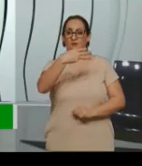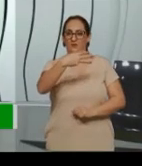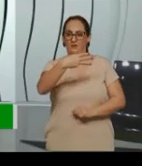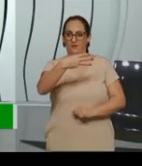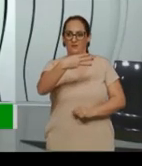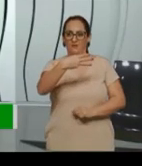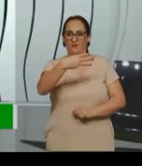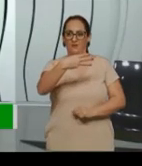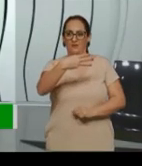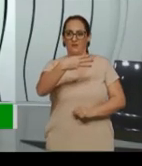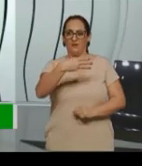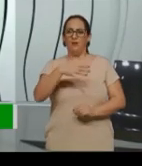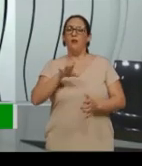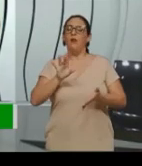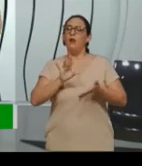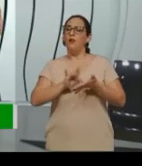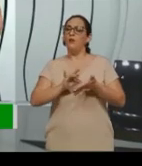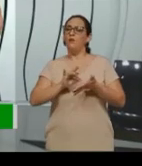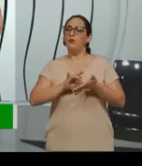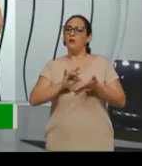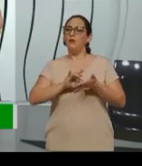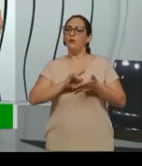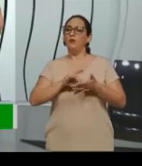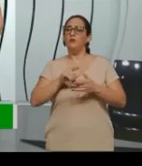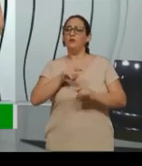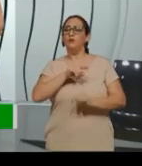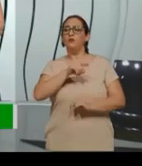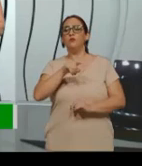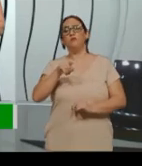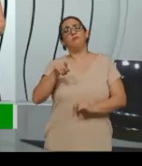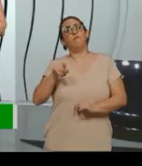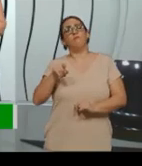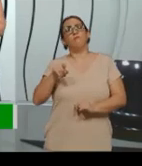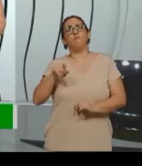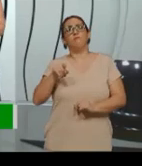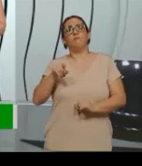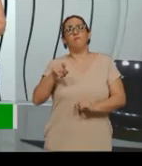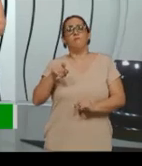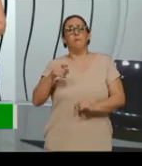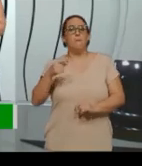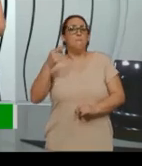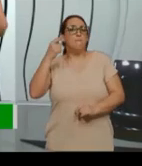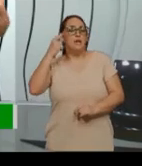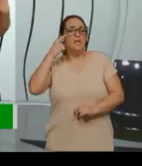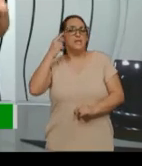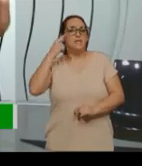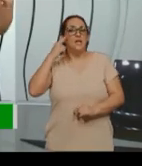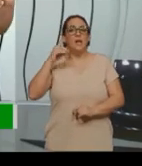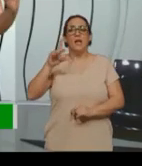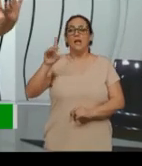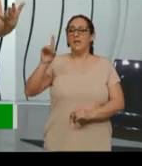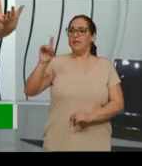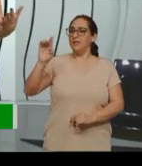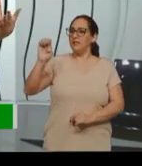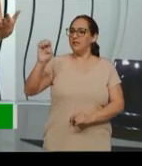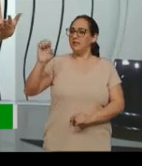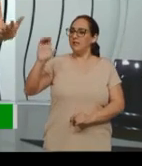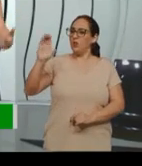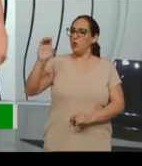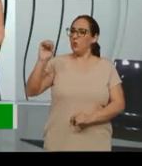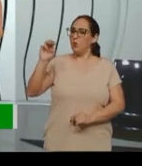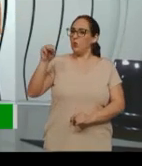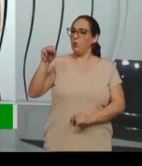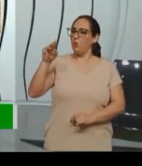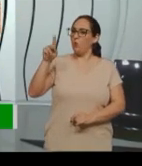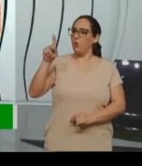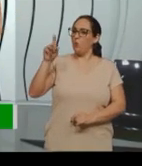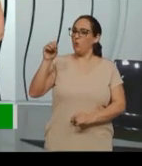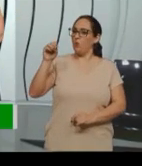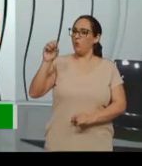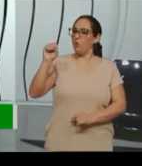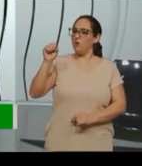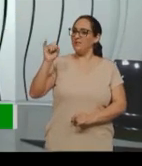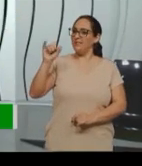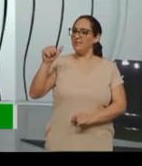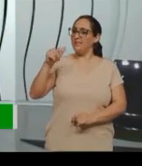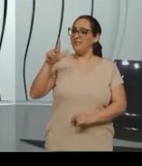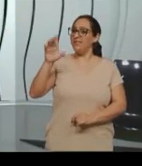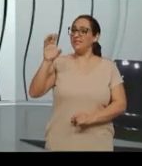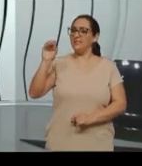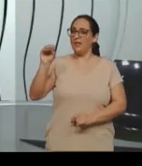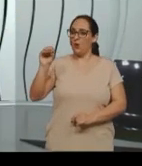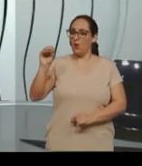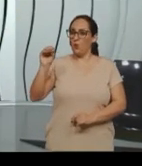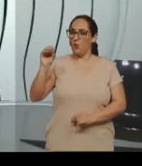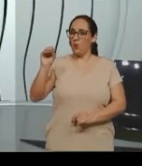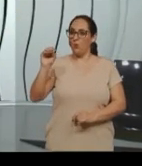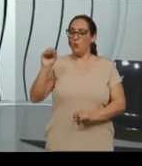Na realidade, você vai trabalhar com a decomposição para fazer mais fácil o cálculo mental. E como eu disse para